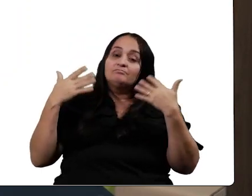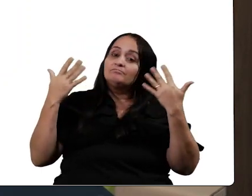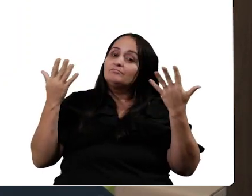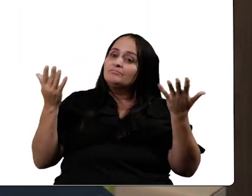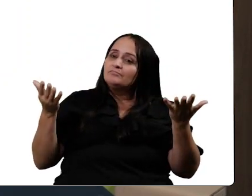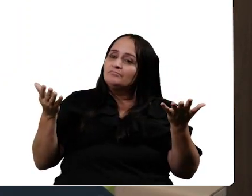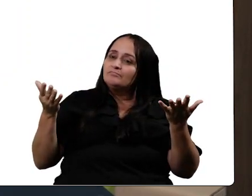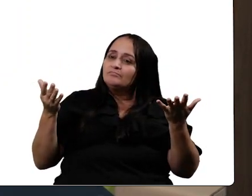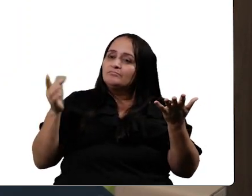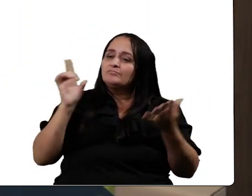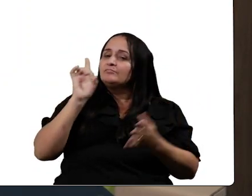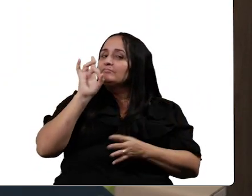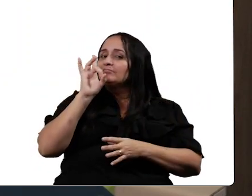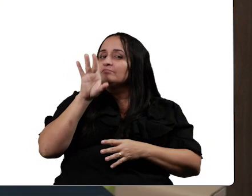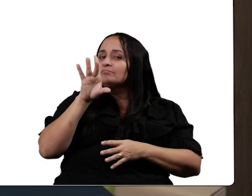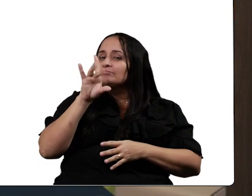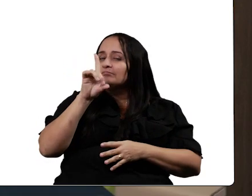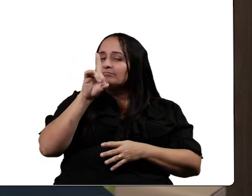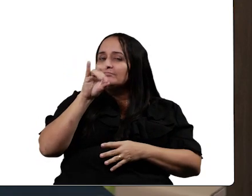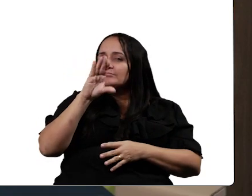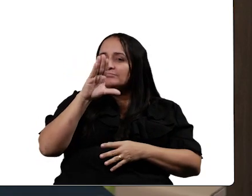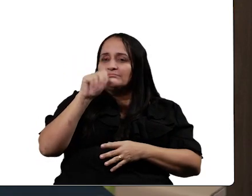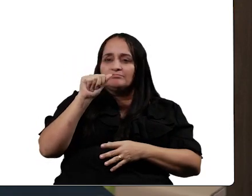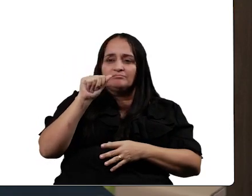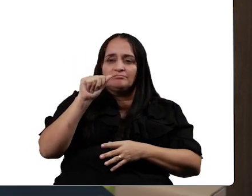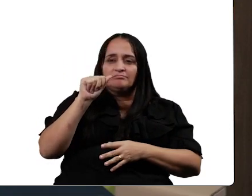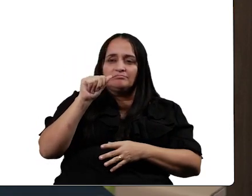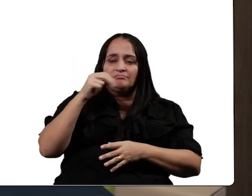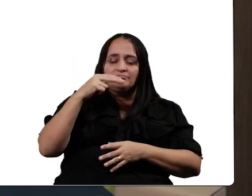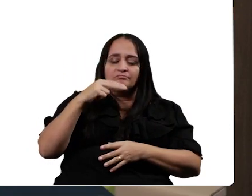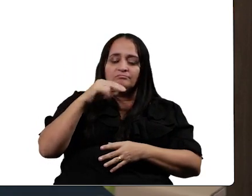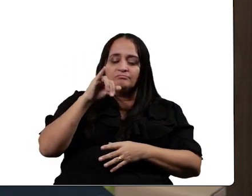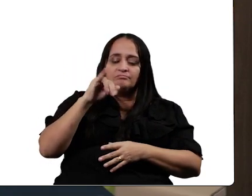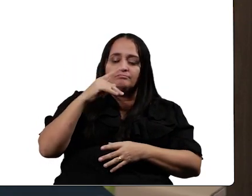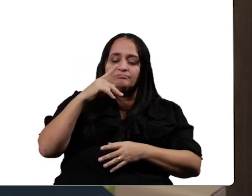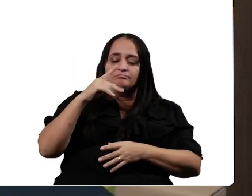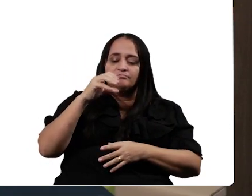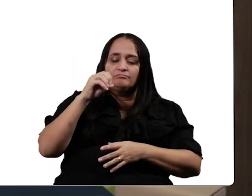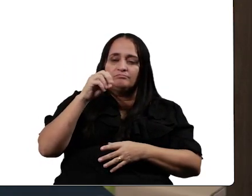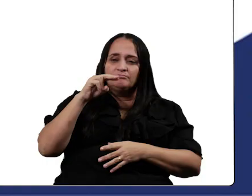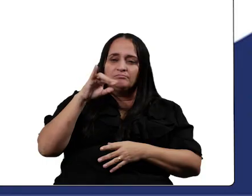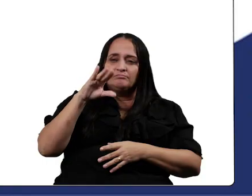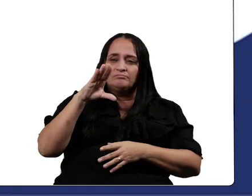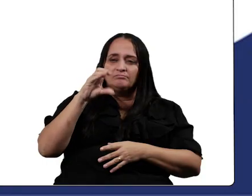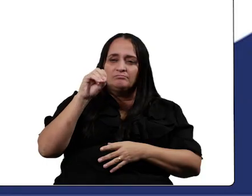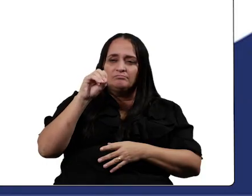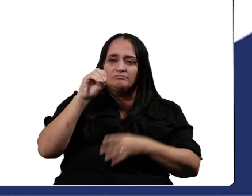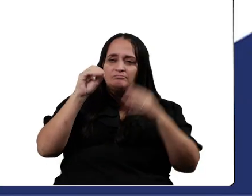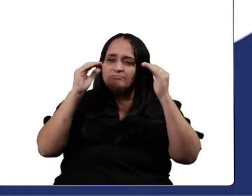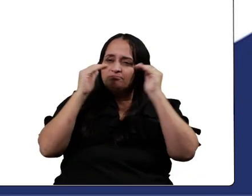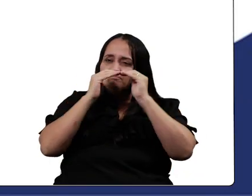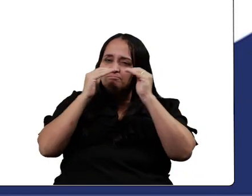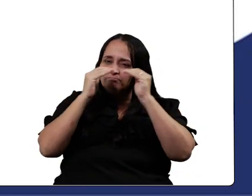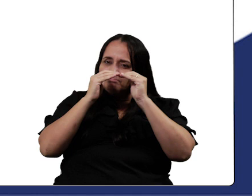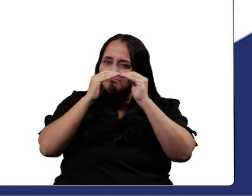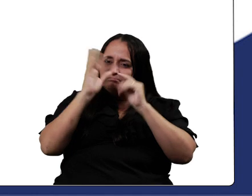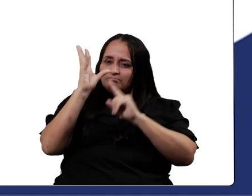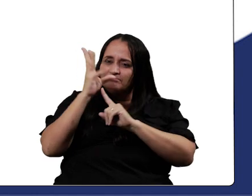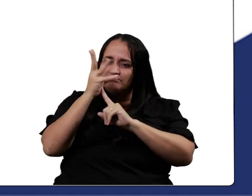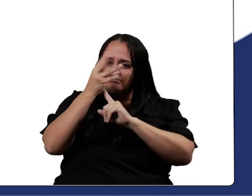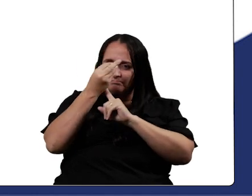Então, é só uma dica. Nipônico tem a ver com japonês. Então, vamos lá. Quais são